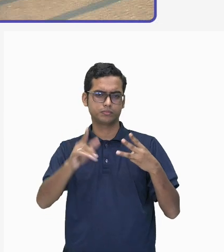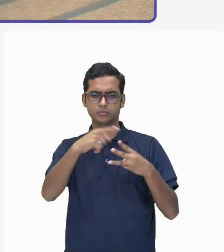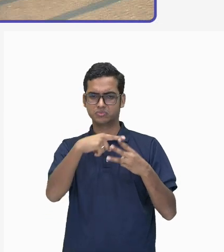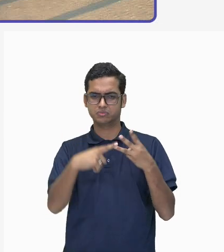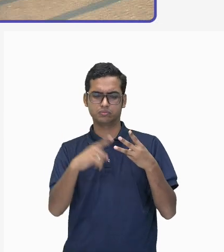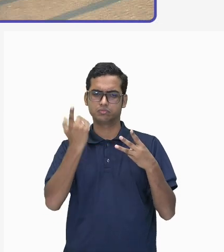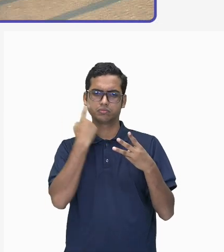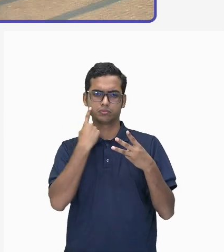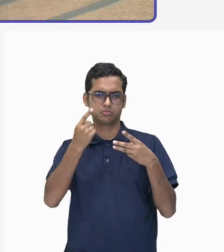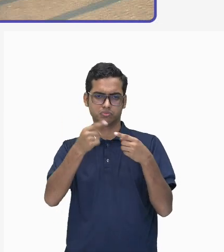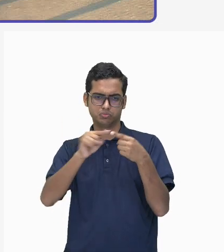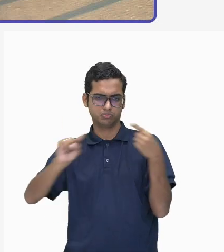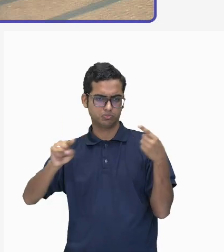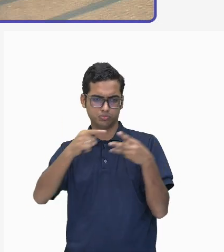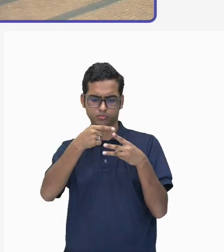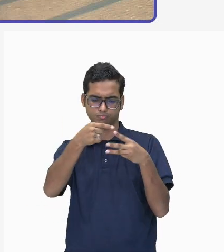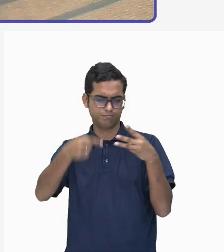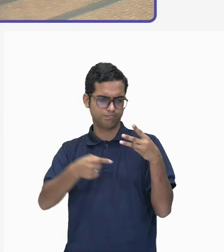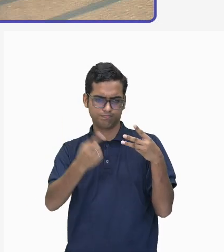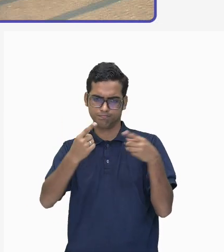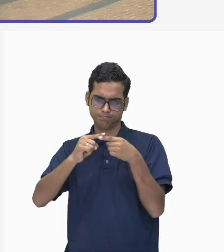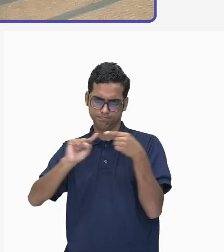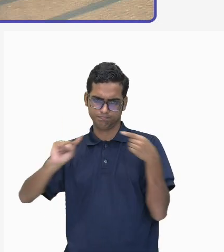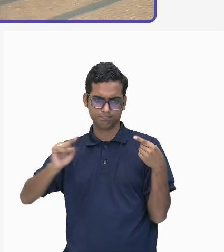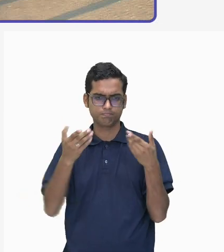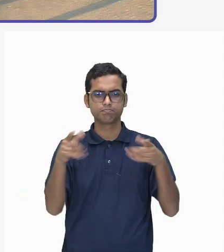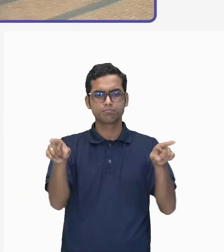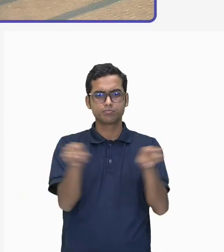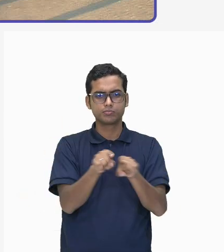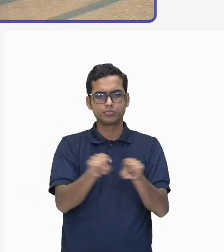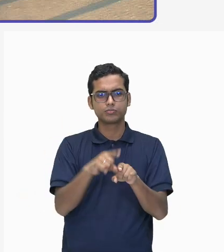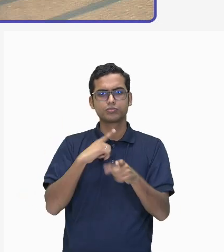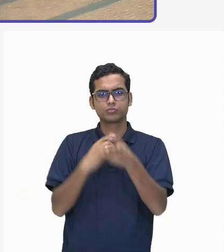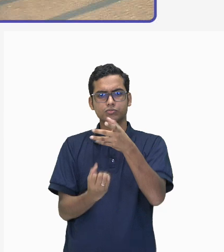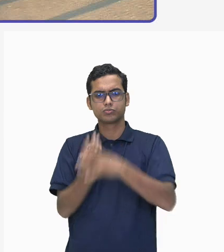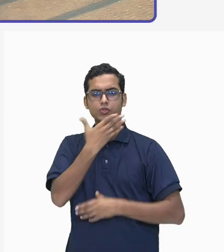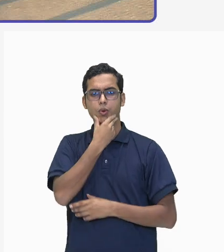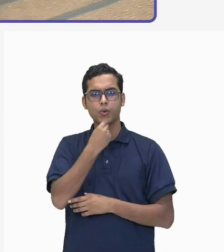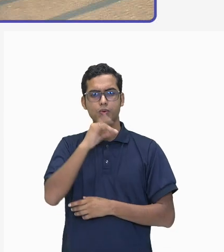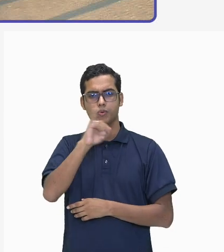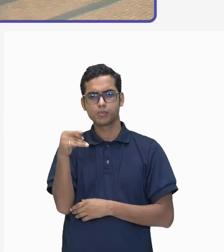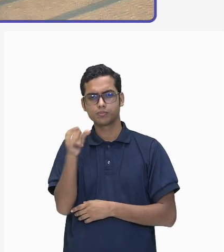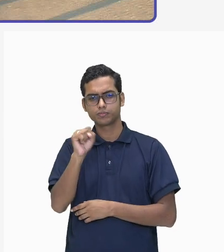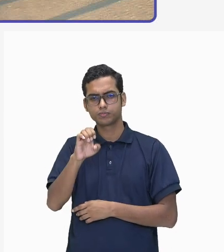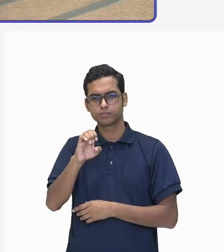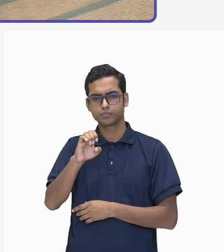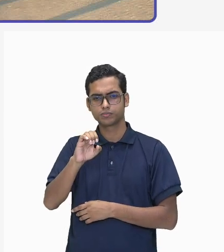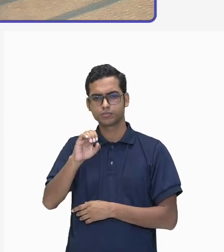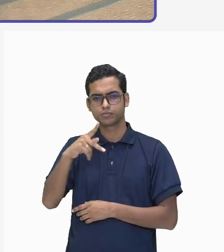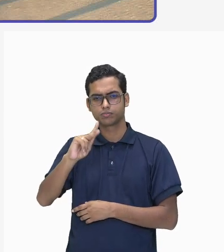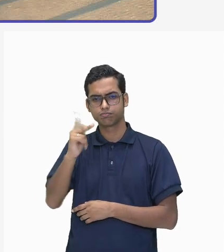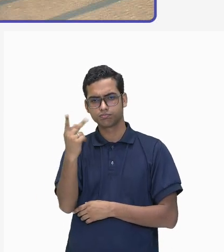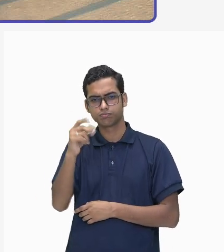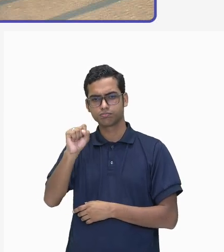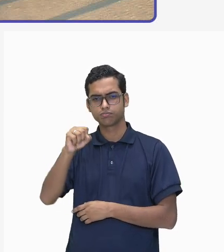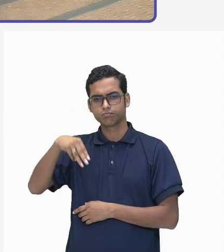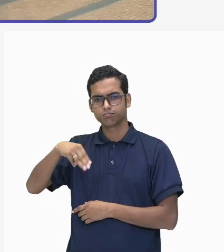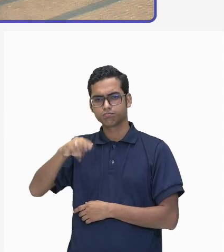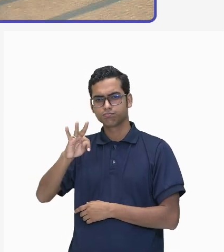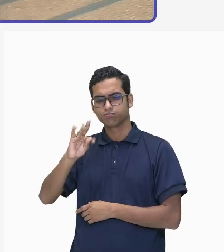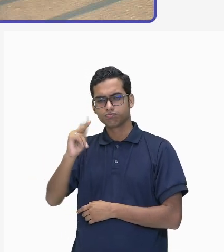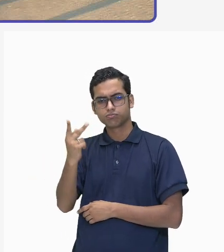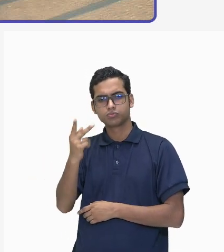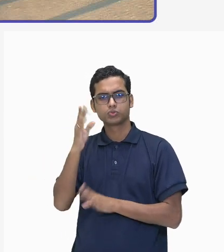por Joseph Smith em 1827 nos Estados Unidos, como fruto de uma revelação